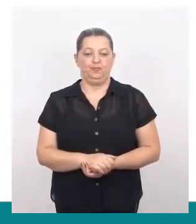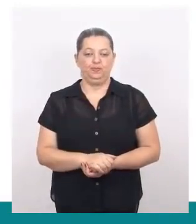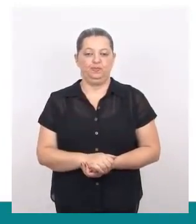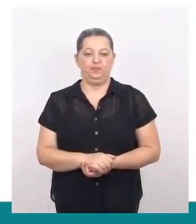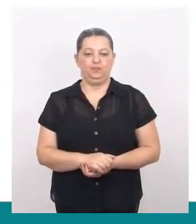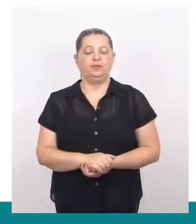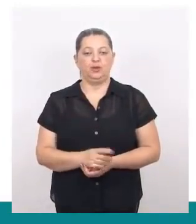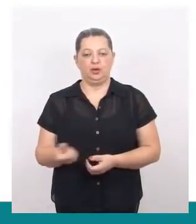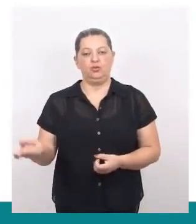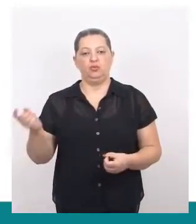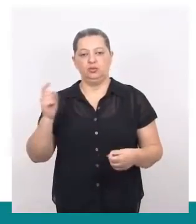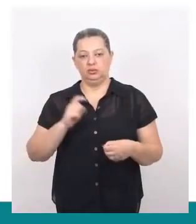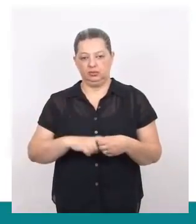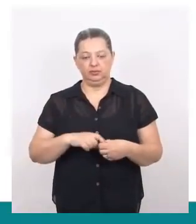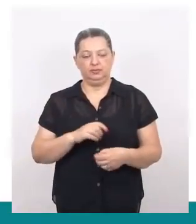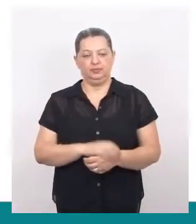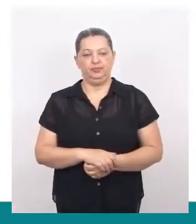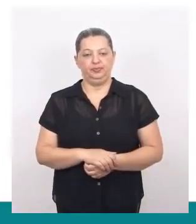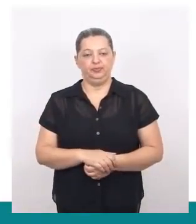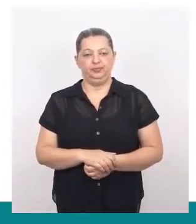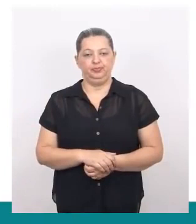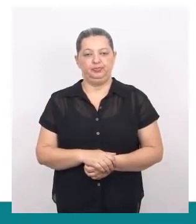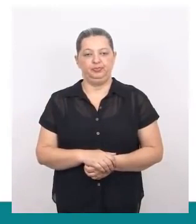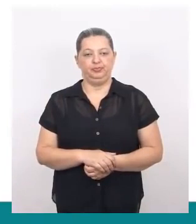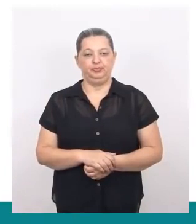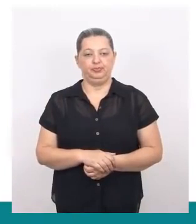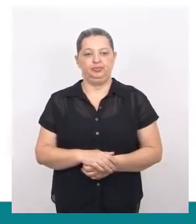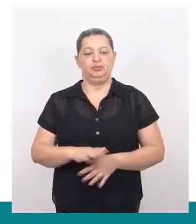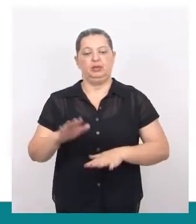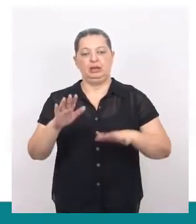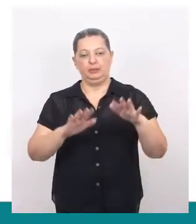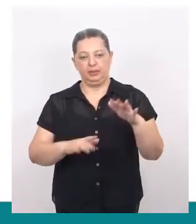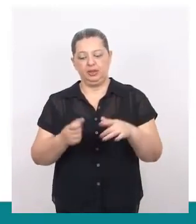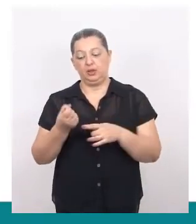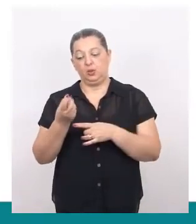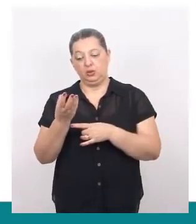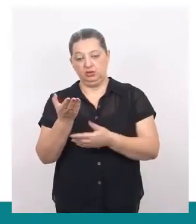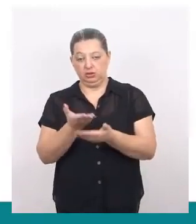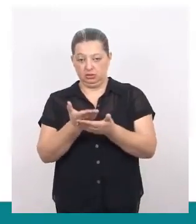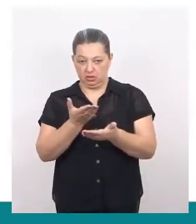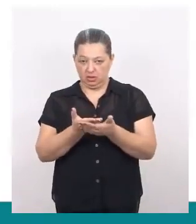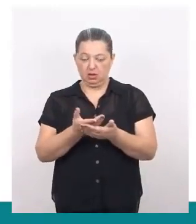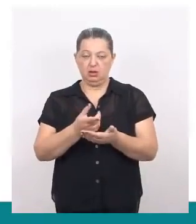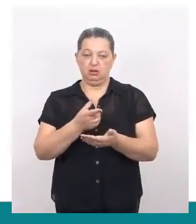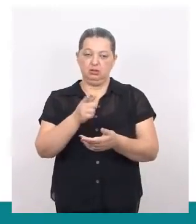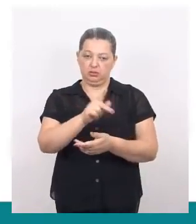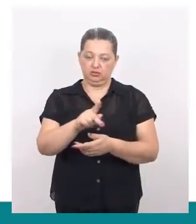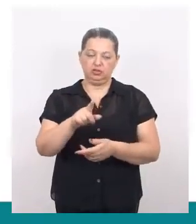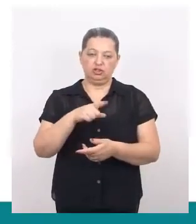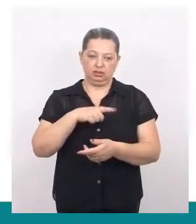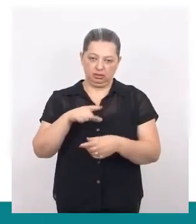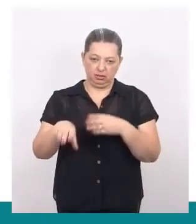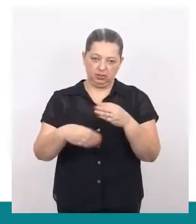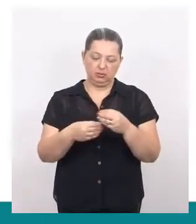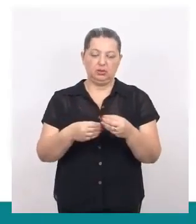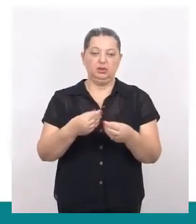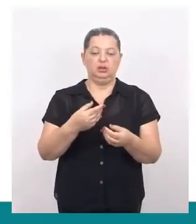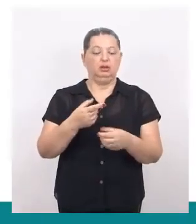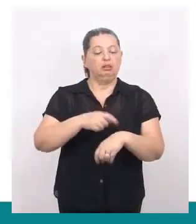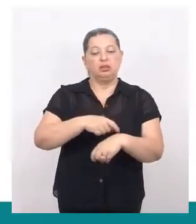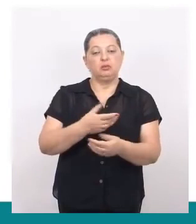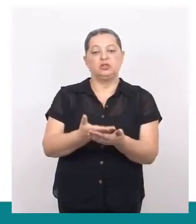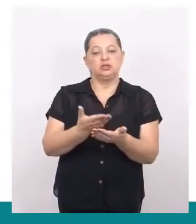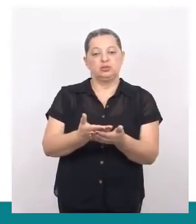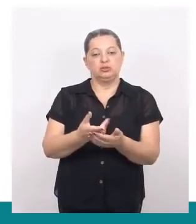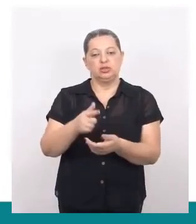Pode voltar, então. Dependendo da quantidade de aulas que o professor tem atribuída, ele vai ter tempos de estudos diferentes. Então, se ele tiver